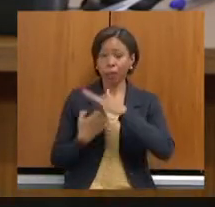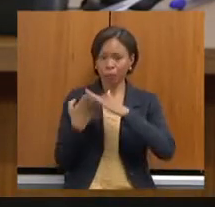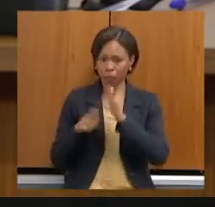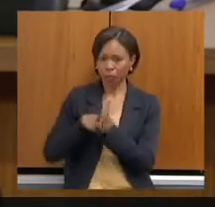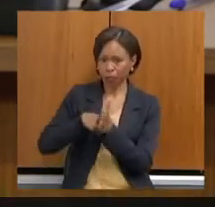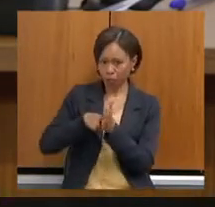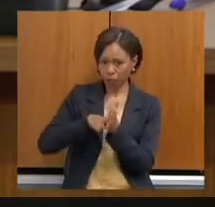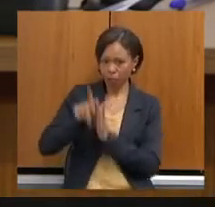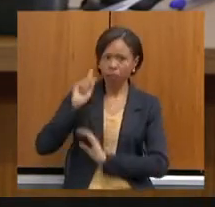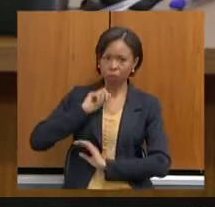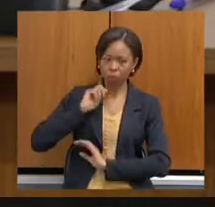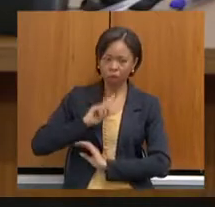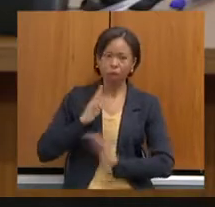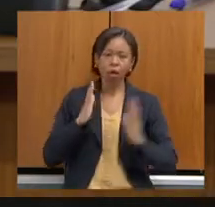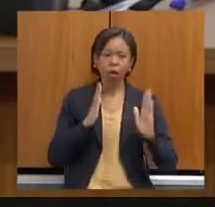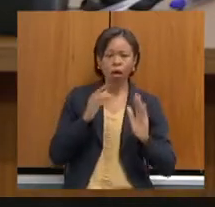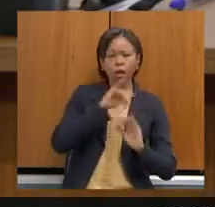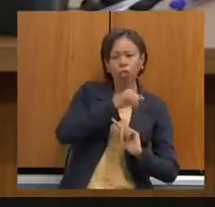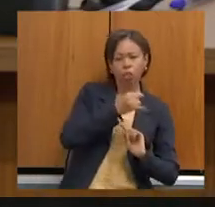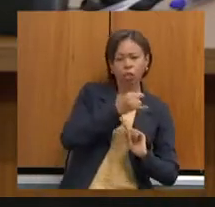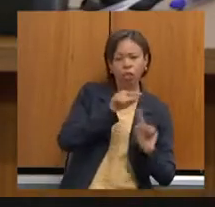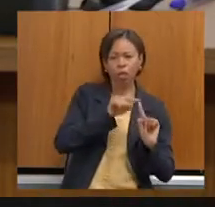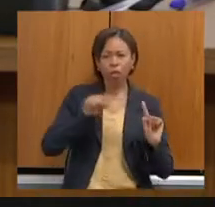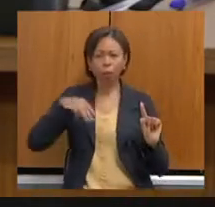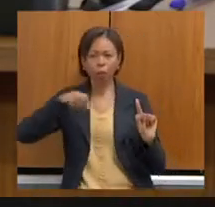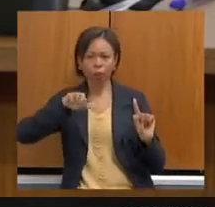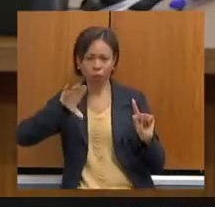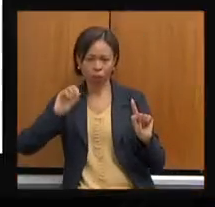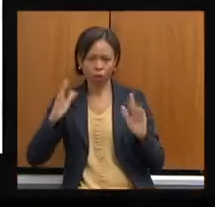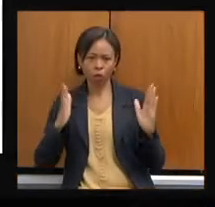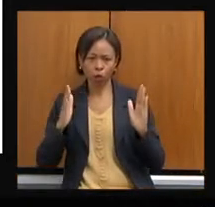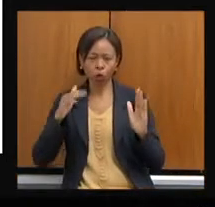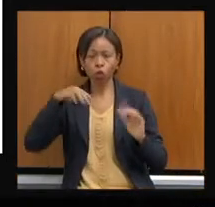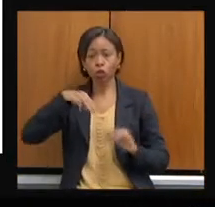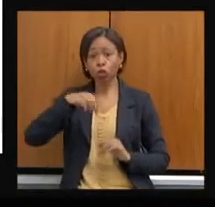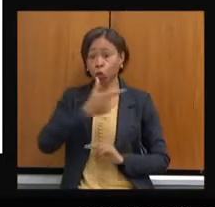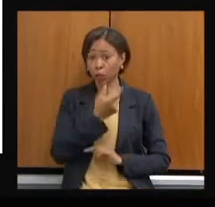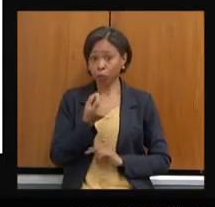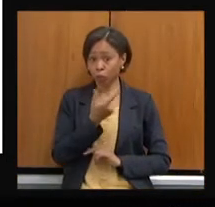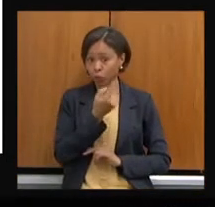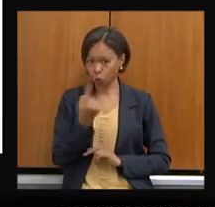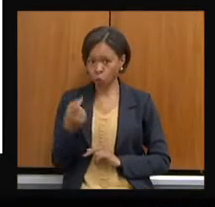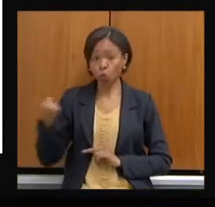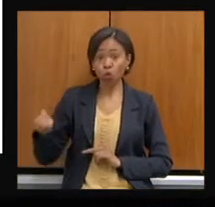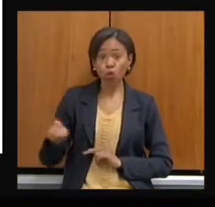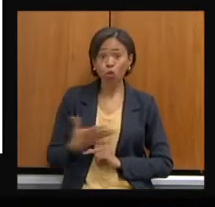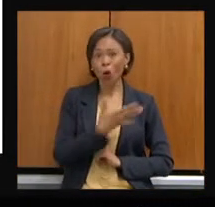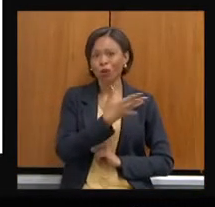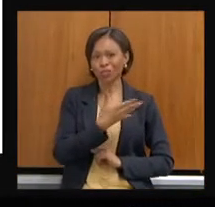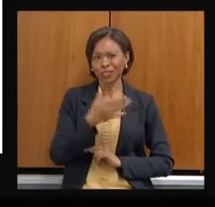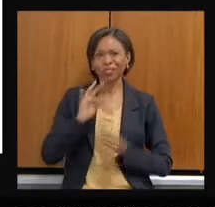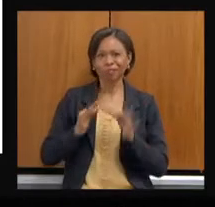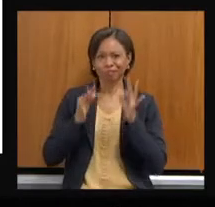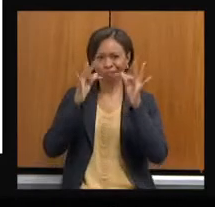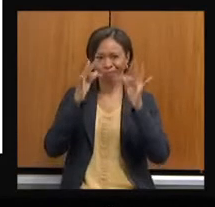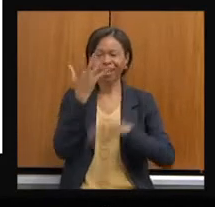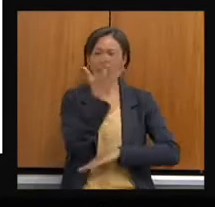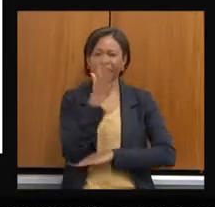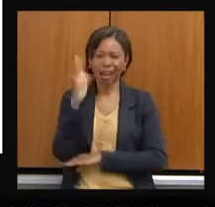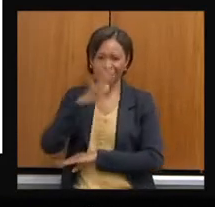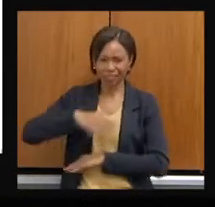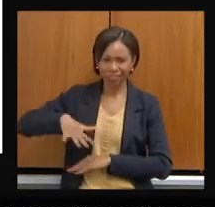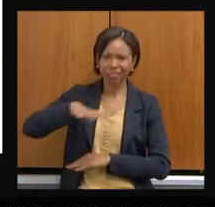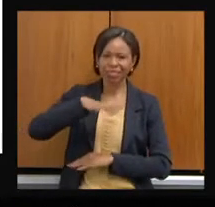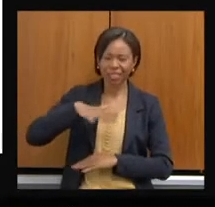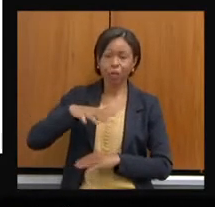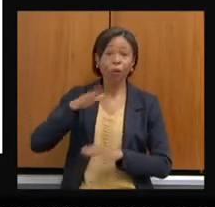então entre Janeiro e maio de dois mil e 21 foram geradas 12 novas tecnologias agropecuárias com destaque para